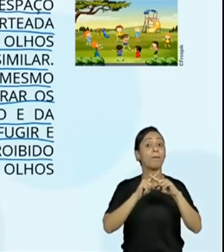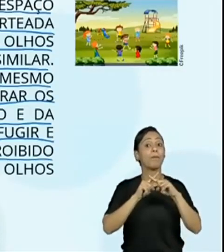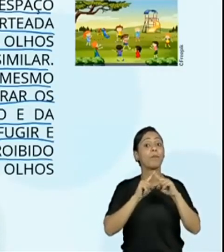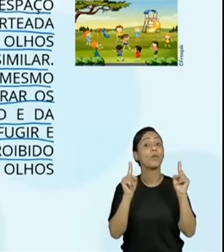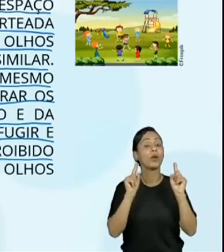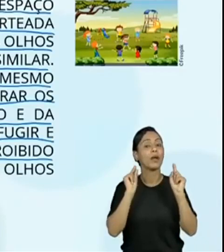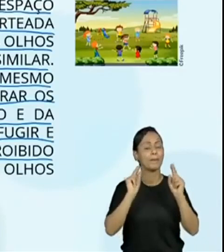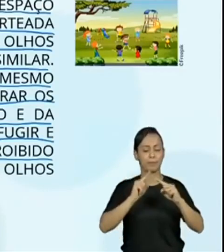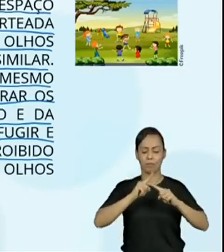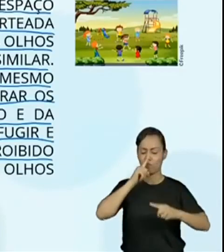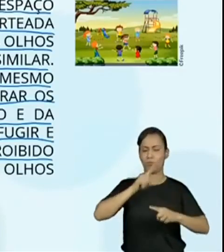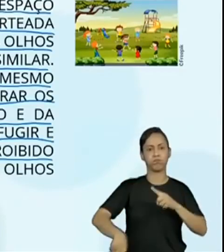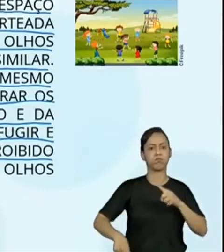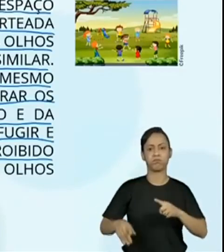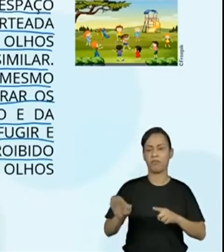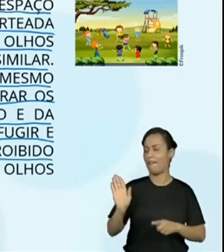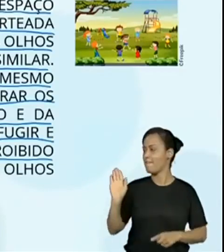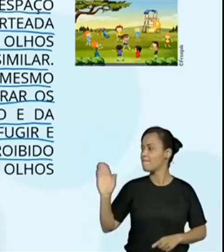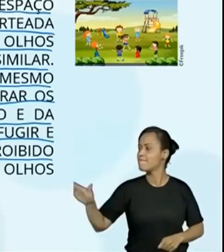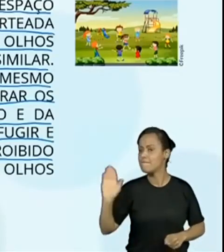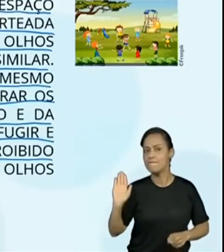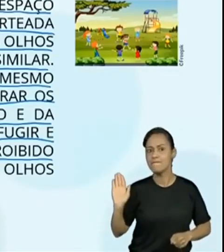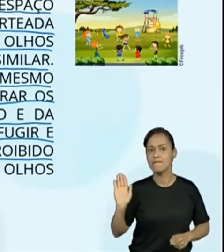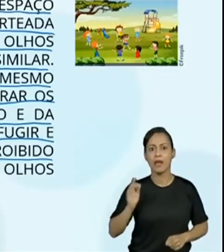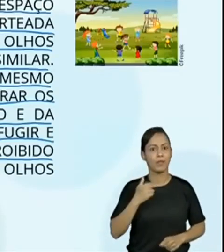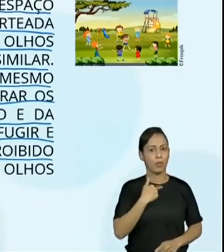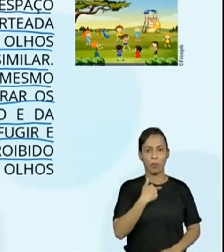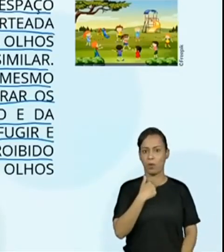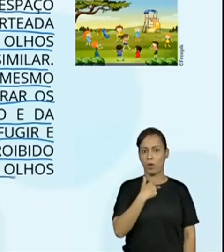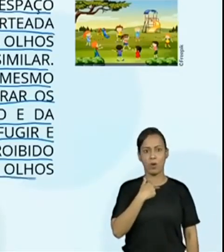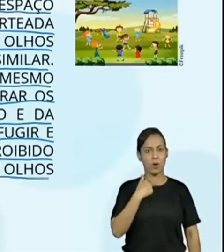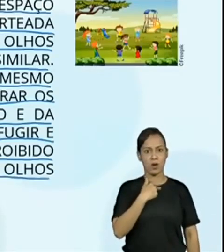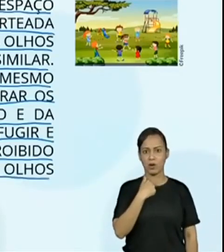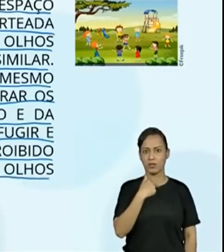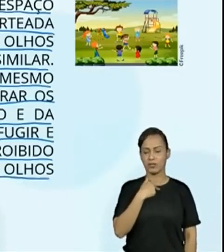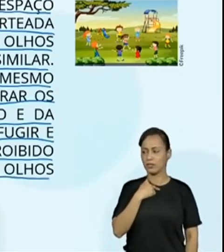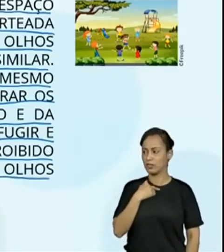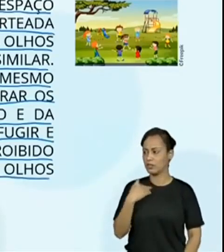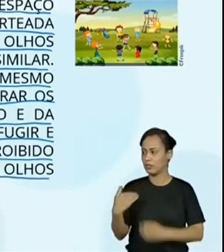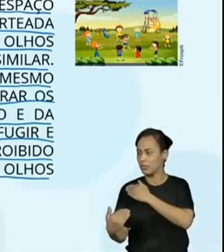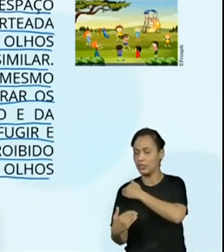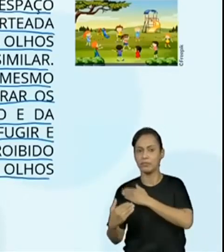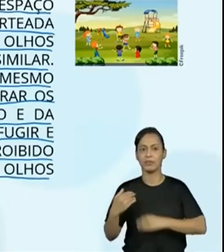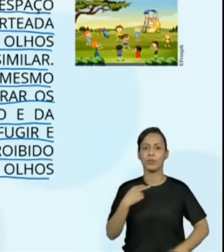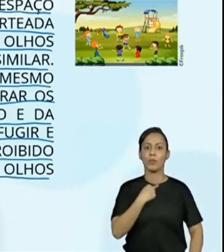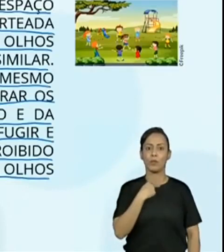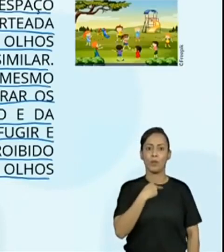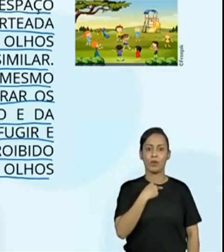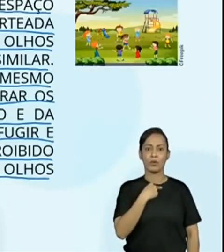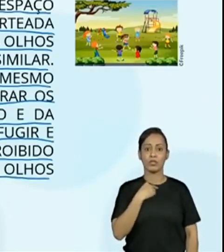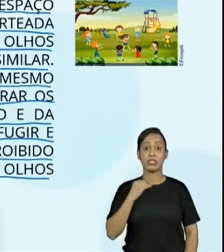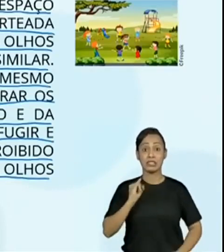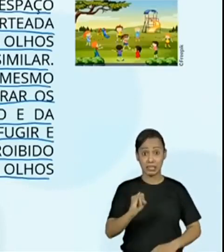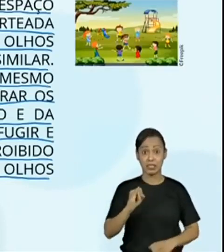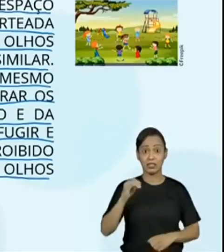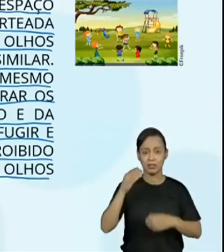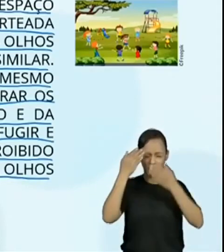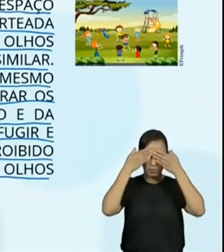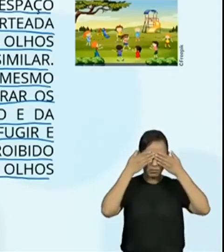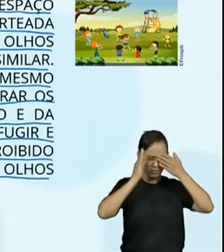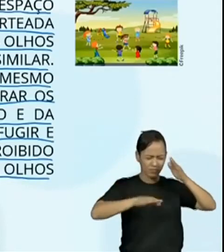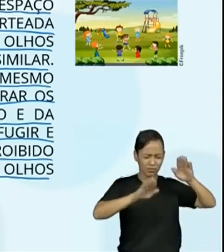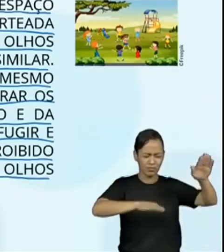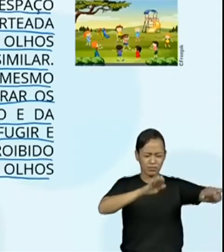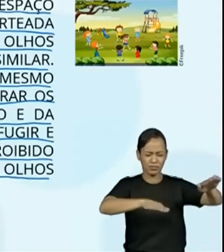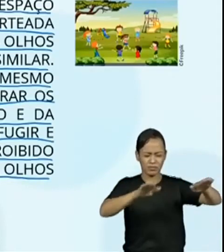tocá-lo. Quando alguém é pego, tem os olhos vendados e assume